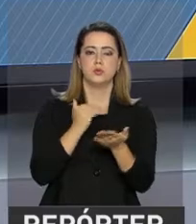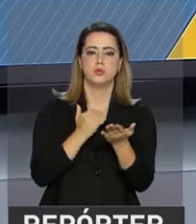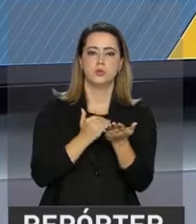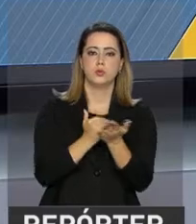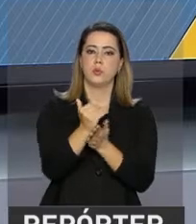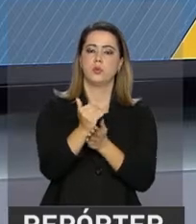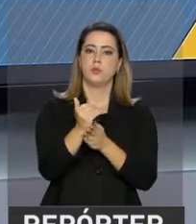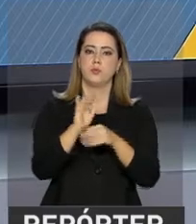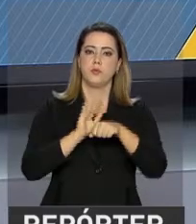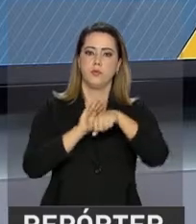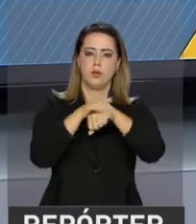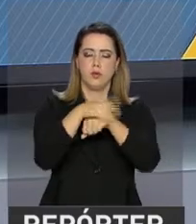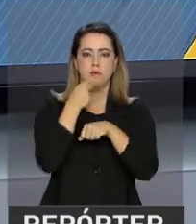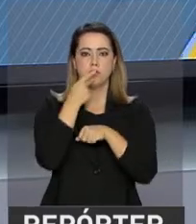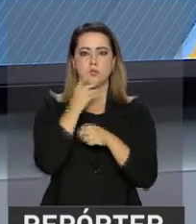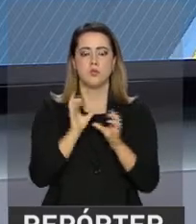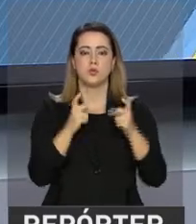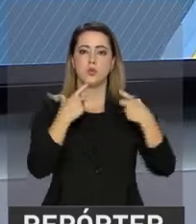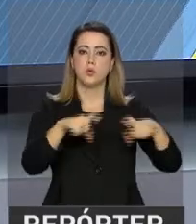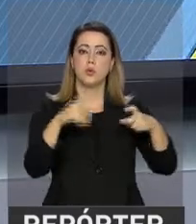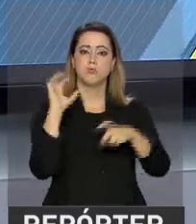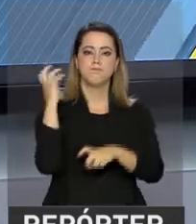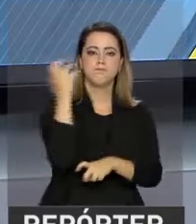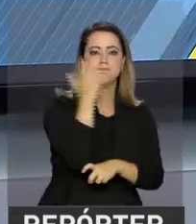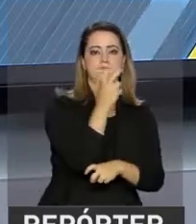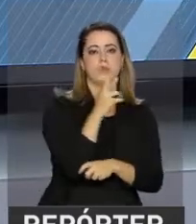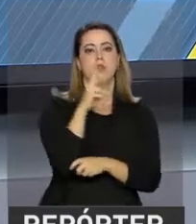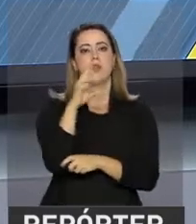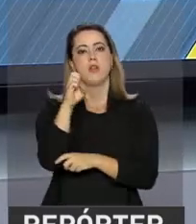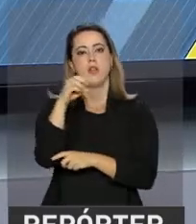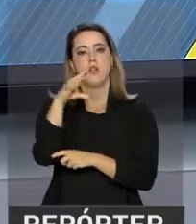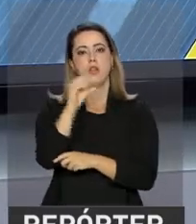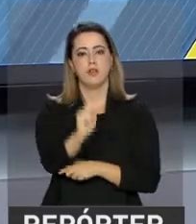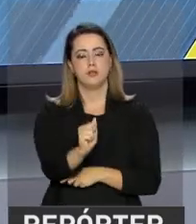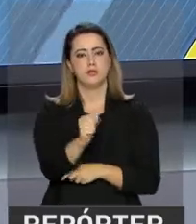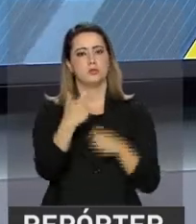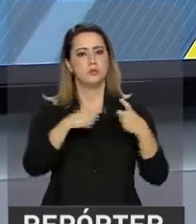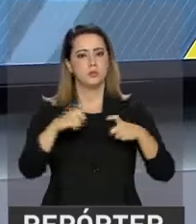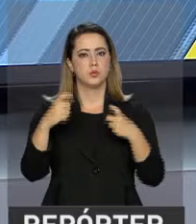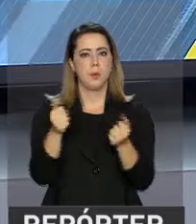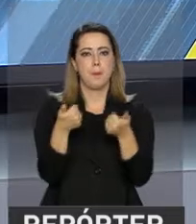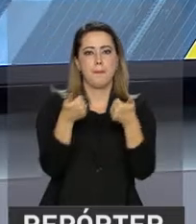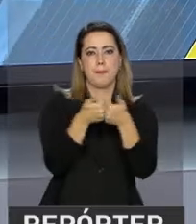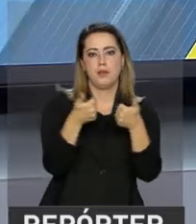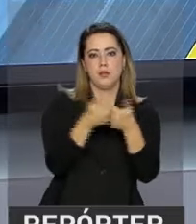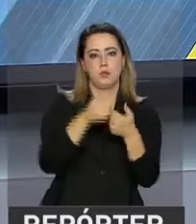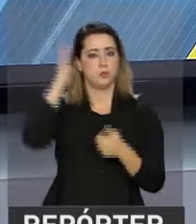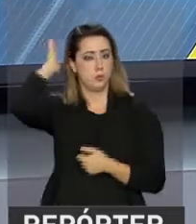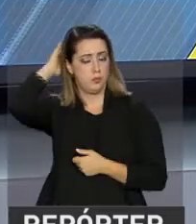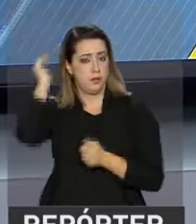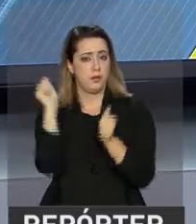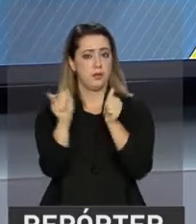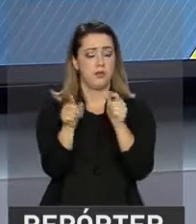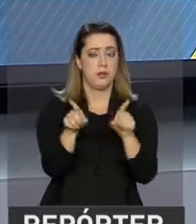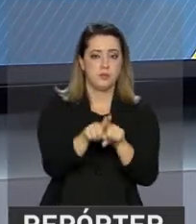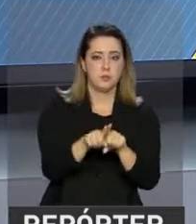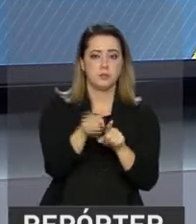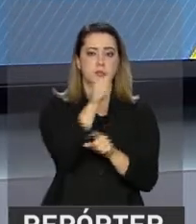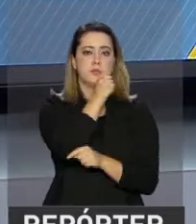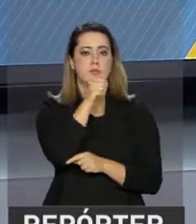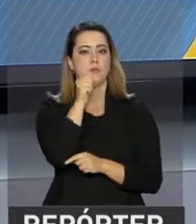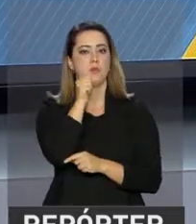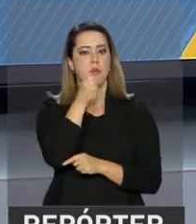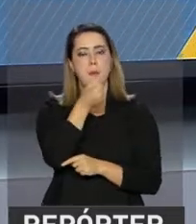da noite, sobre a Reserva Nacional de Cobre e seus associados, a Renca, localizada na divisa dos estados do Pará e do Amapá.